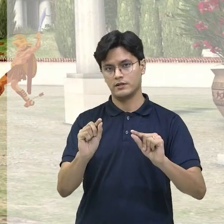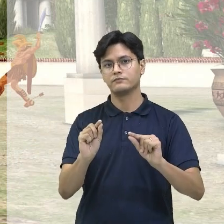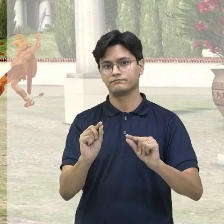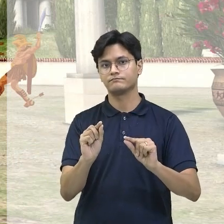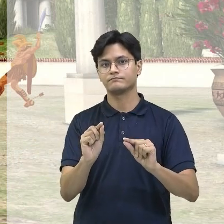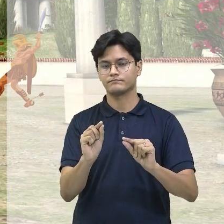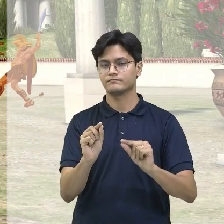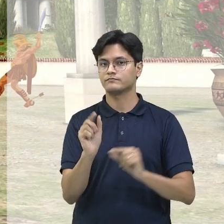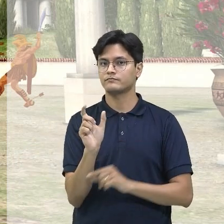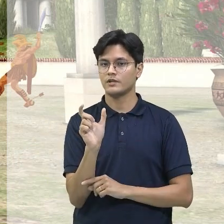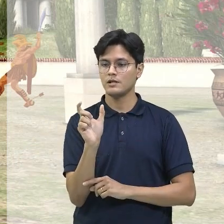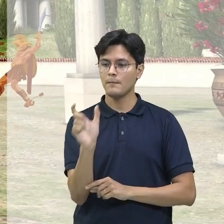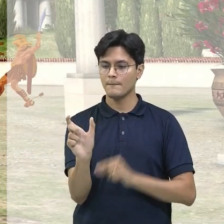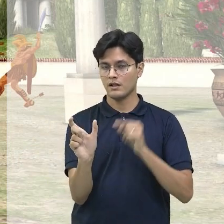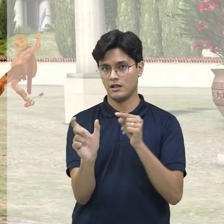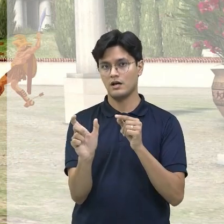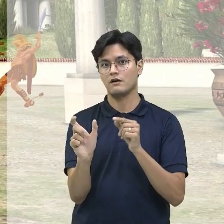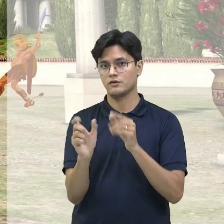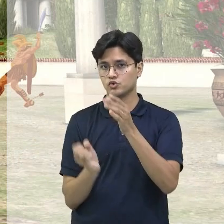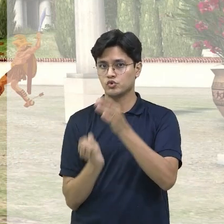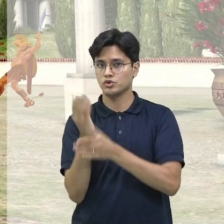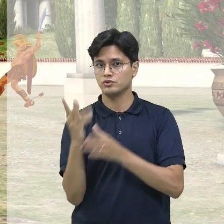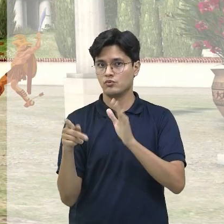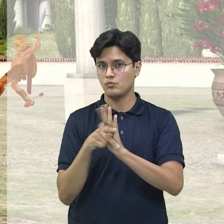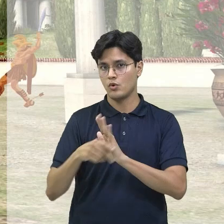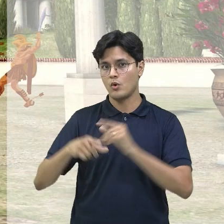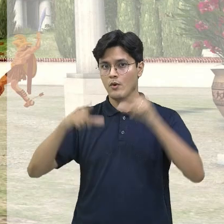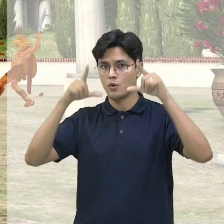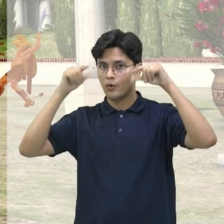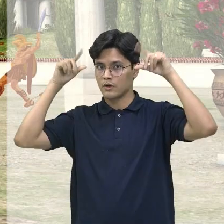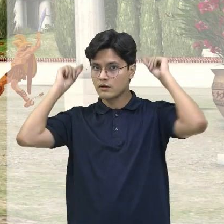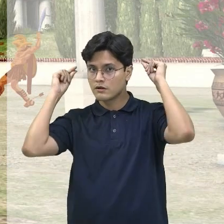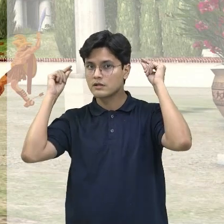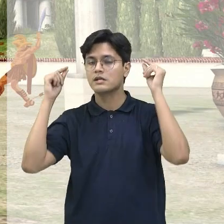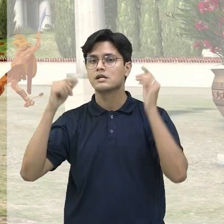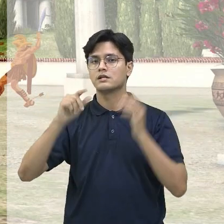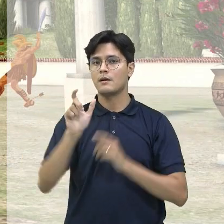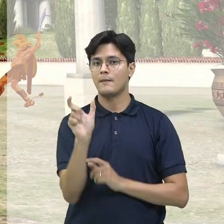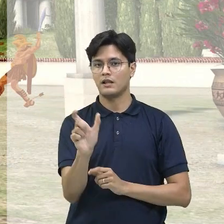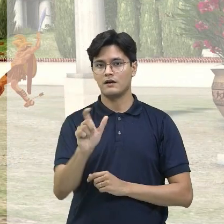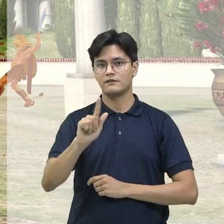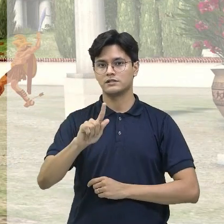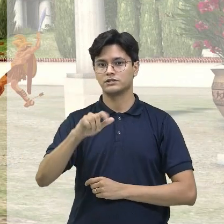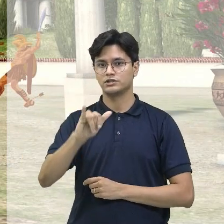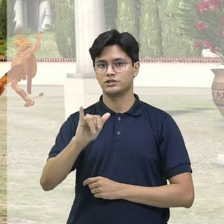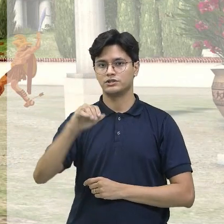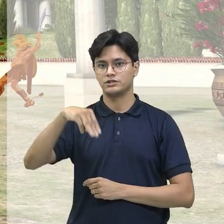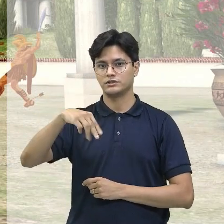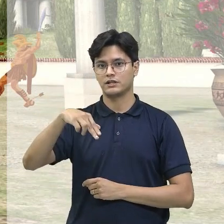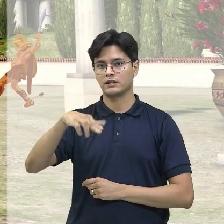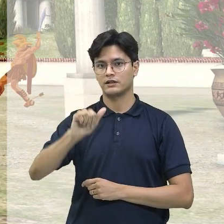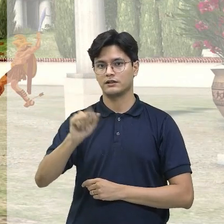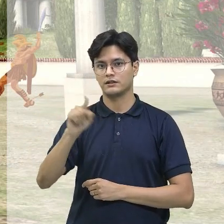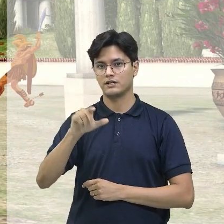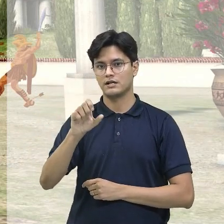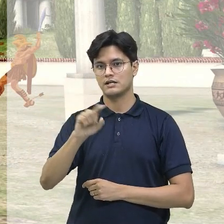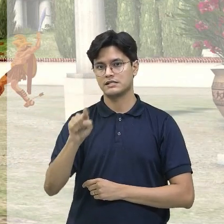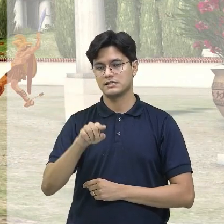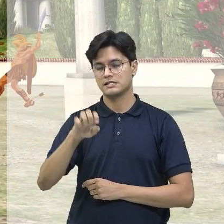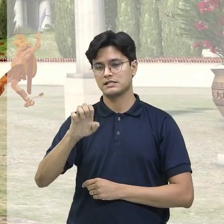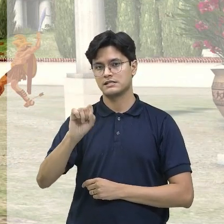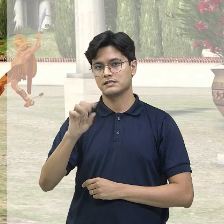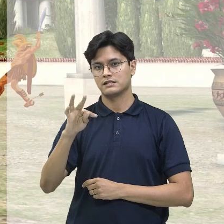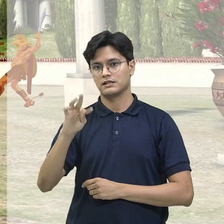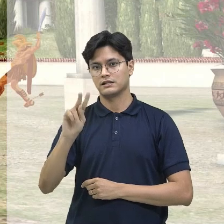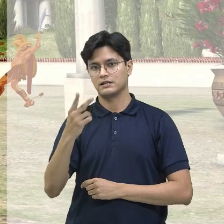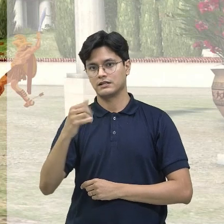ginástica vem do grego gymnastai, que tem por tradução aproximada treinar. E uma curiosidade